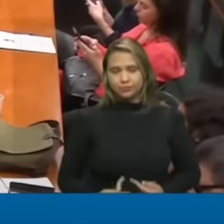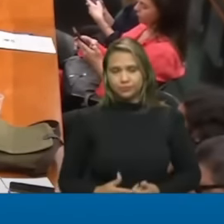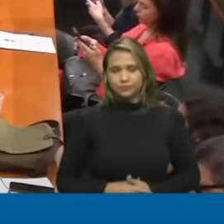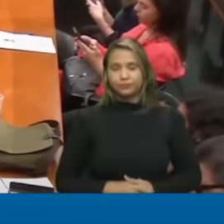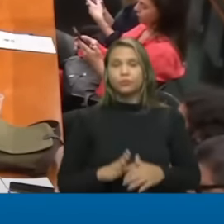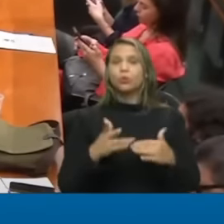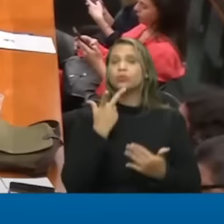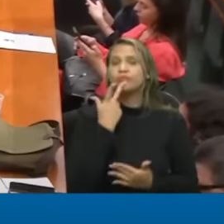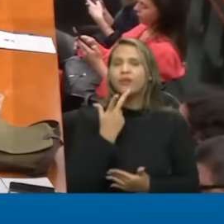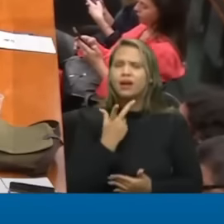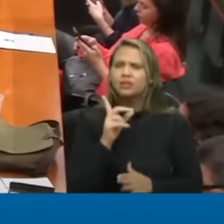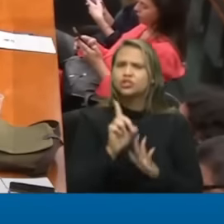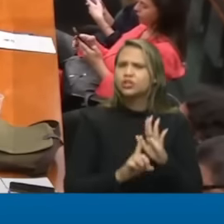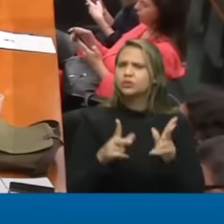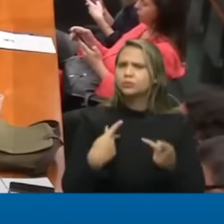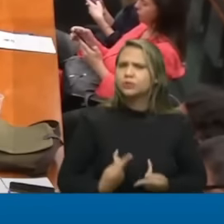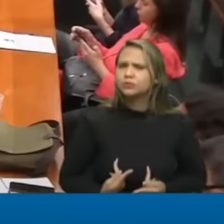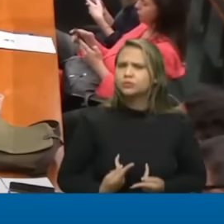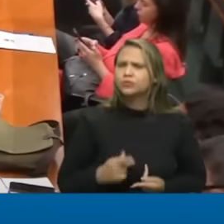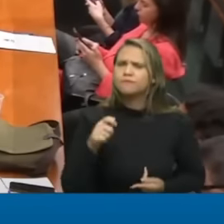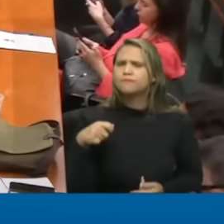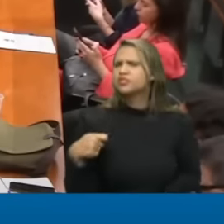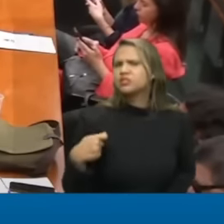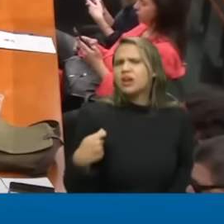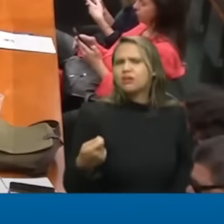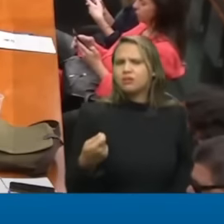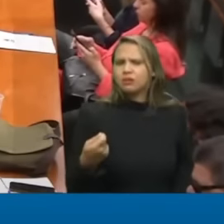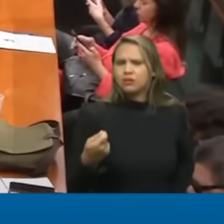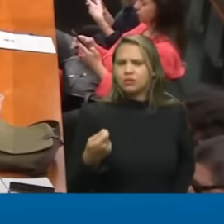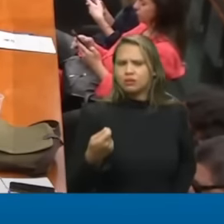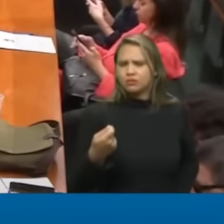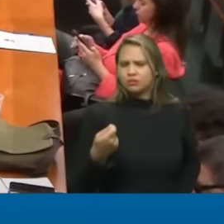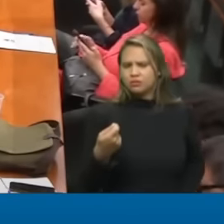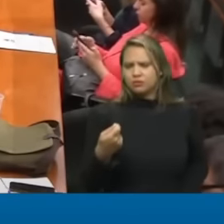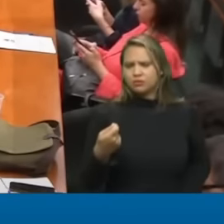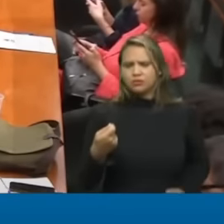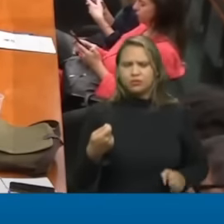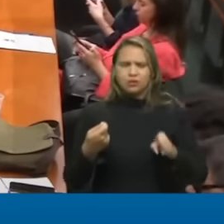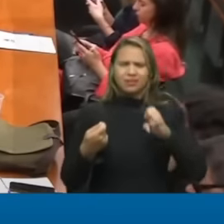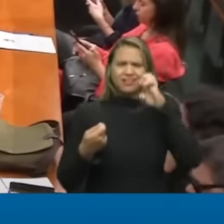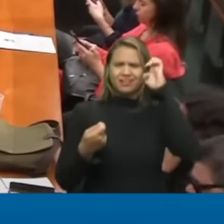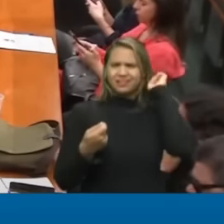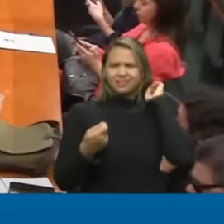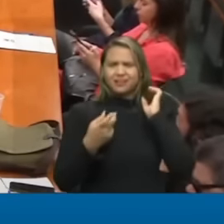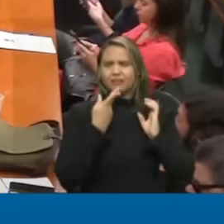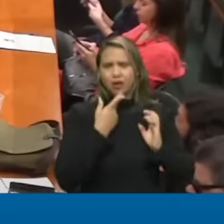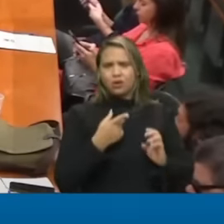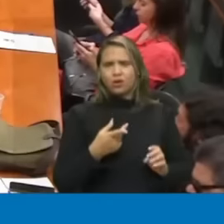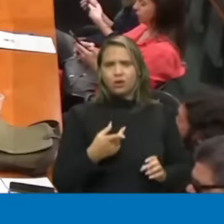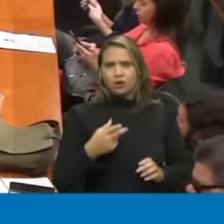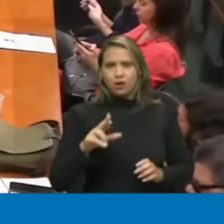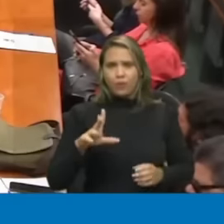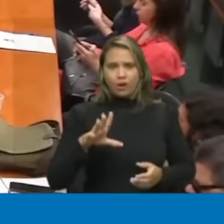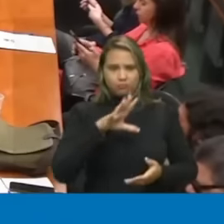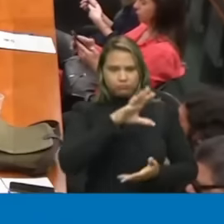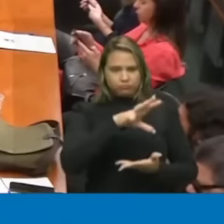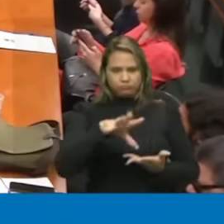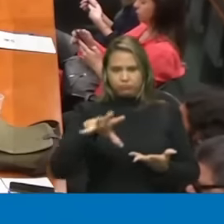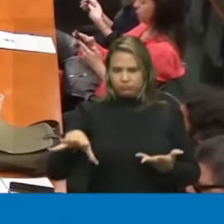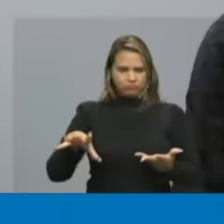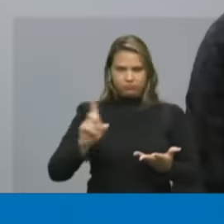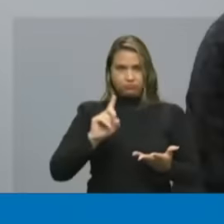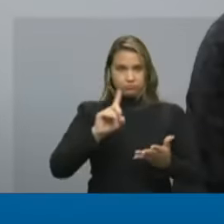direitos humanos? Estamos falando de direitos, estamos falando de... O deputado Eric Alcai colocou isso, de potencialidades. E o Ministério dos Direitos Humanos